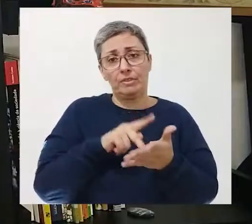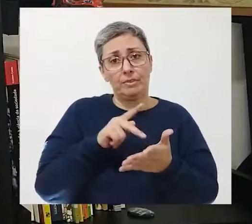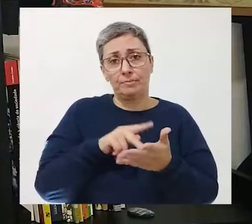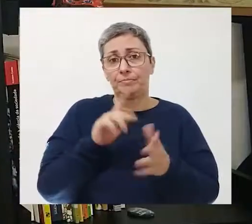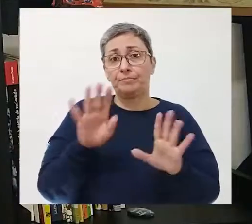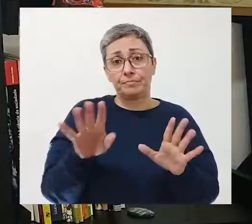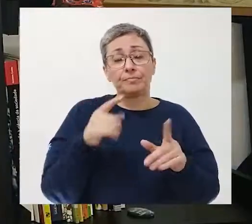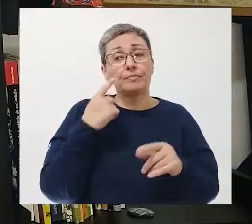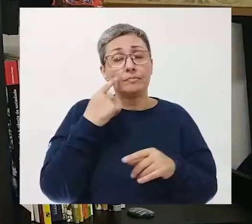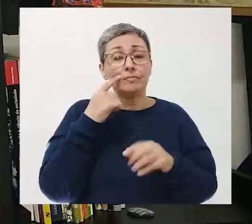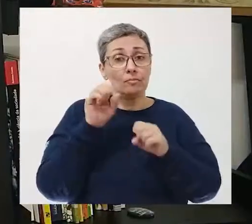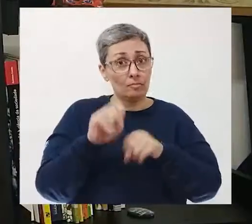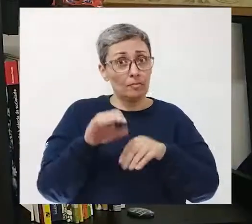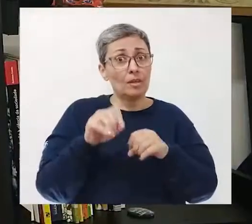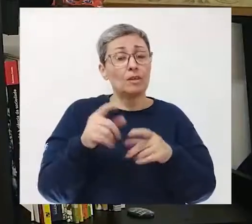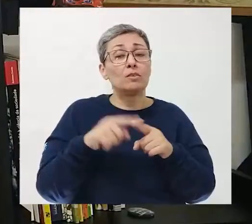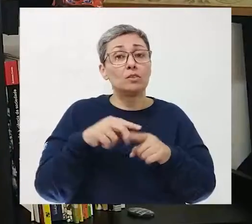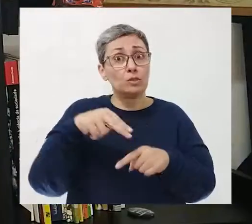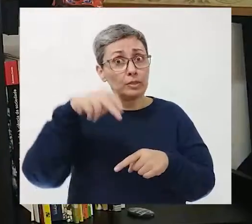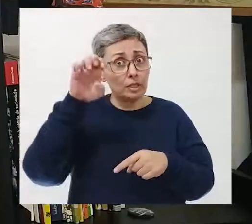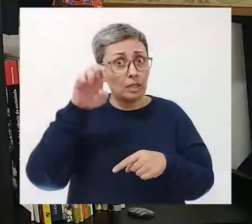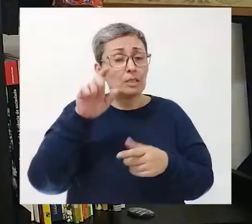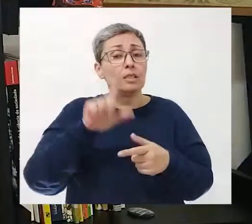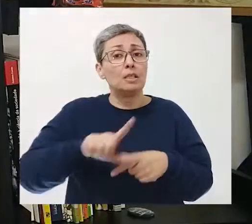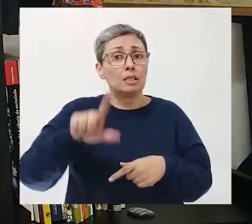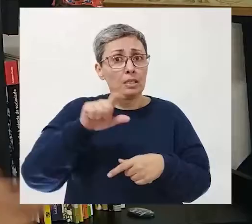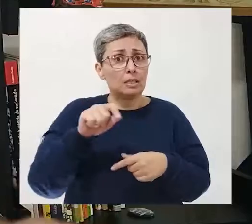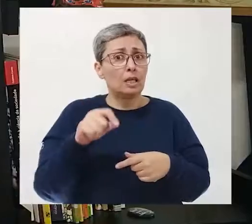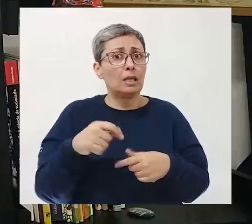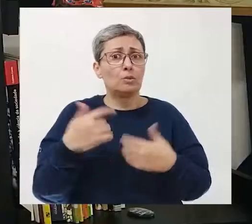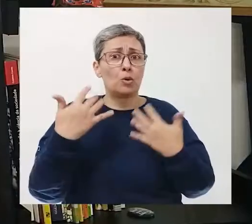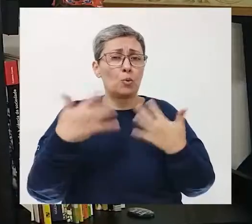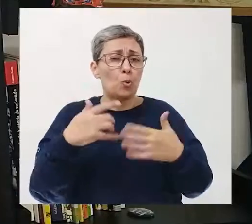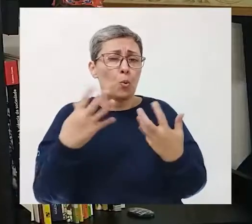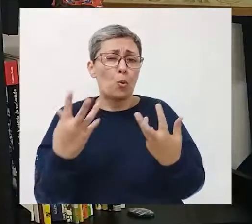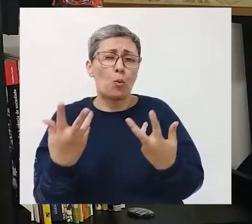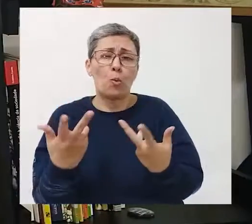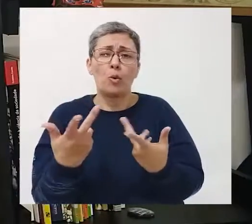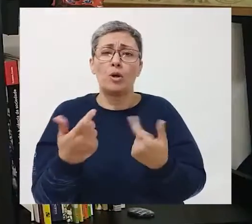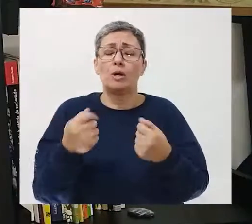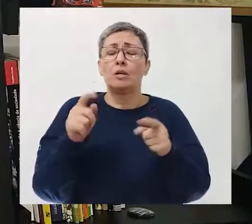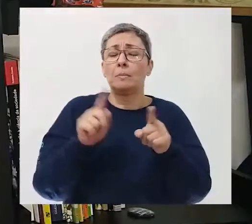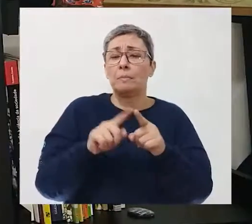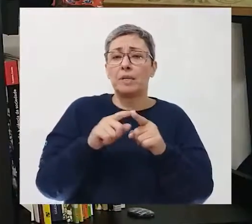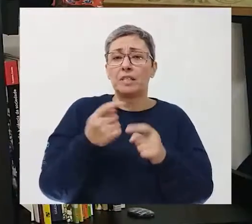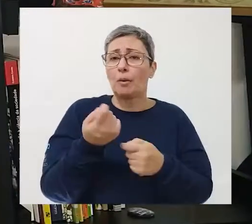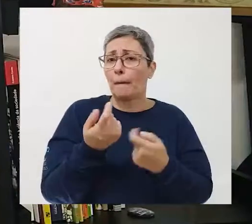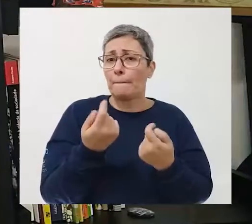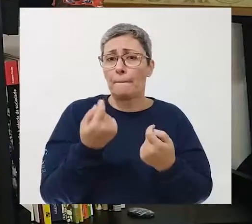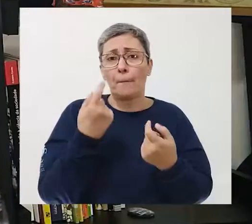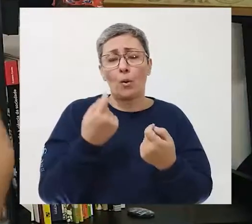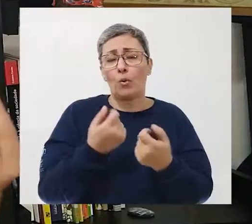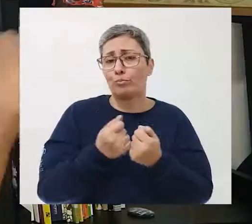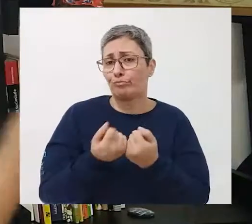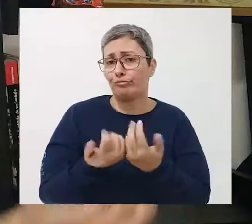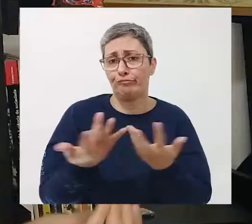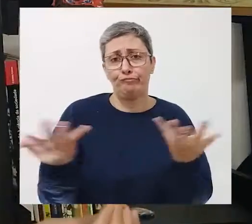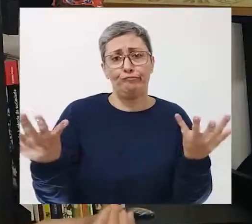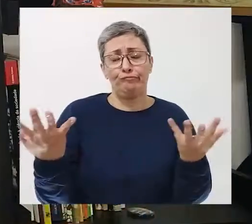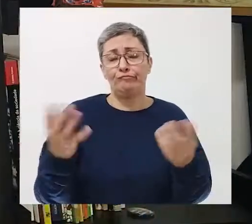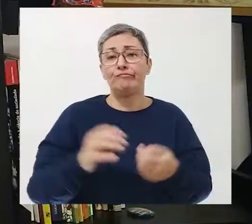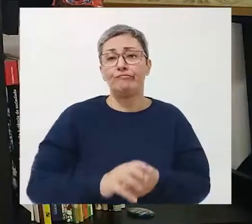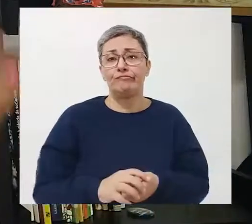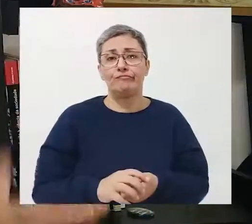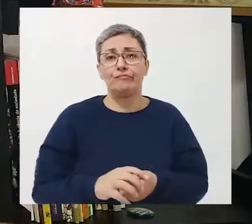para ensinar isso. O Nordeste tem uma literatura muito rica, mas infelizmente ainda é pouco explorada e pouco